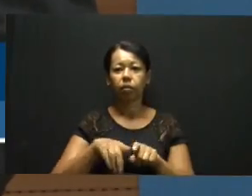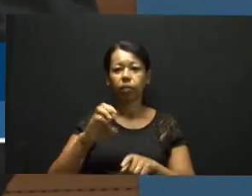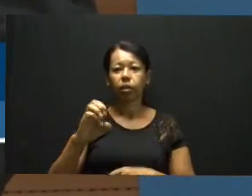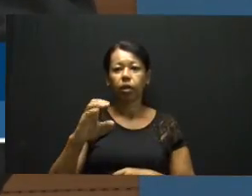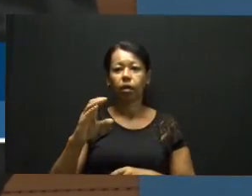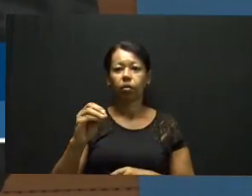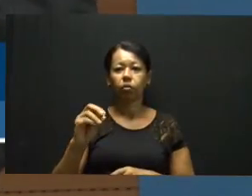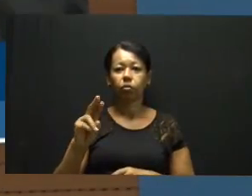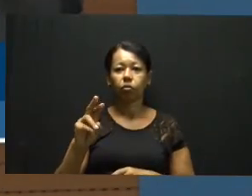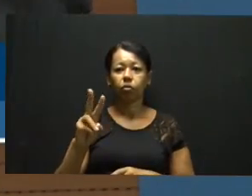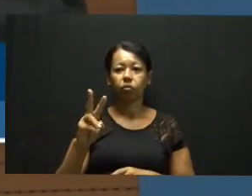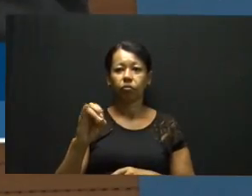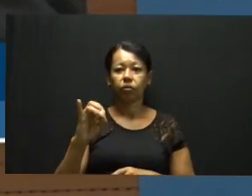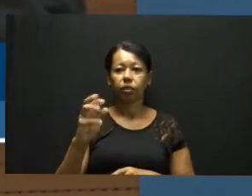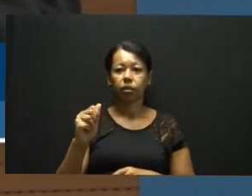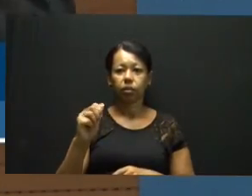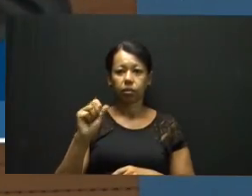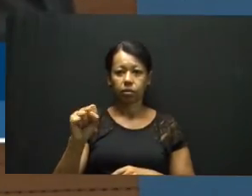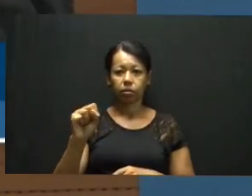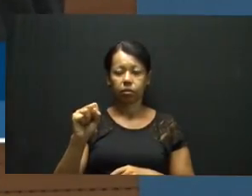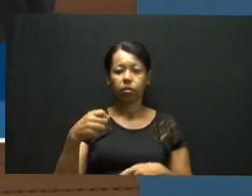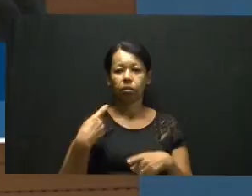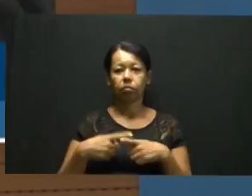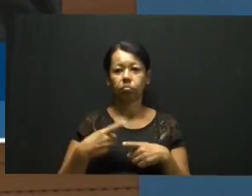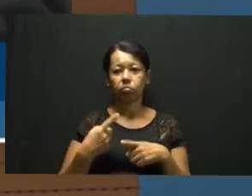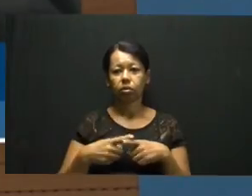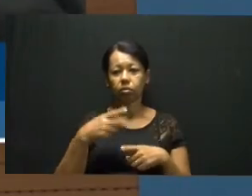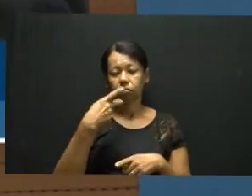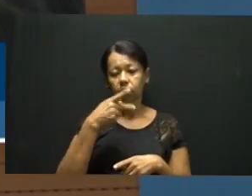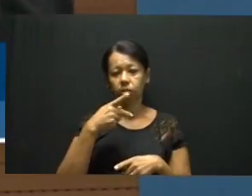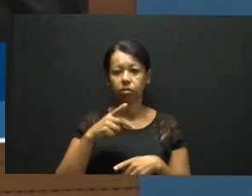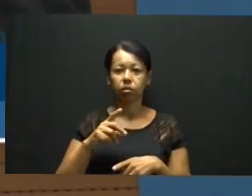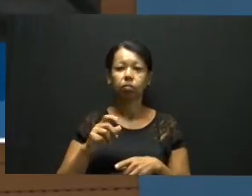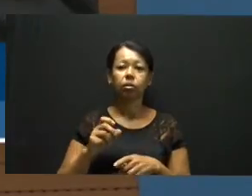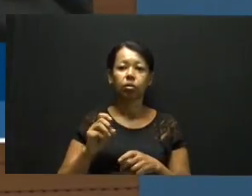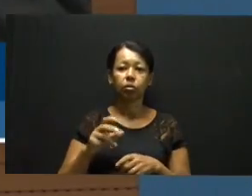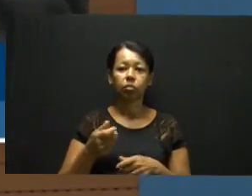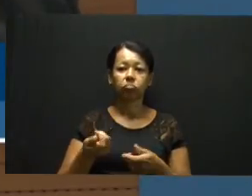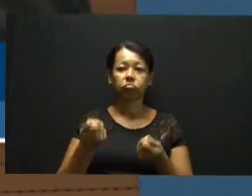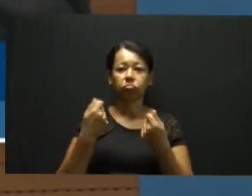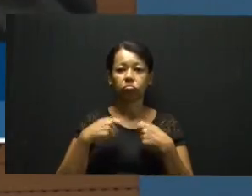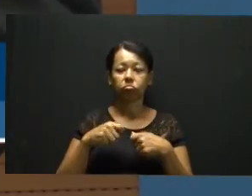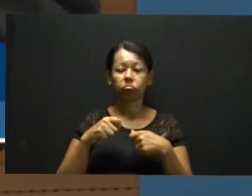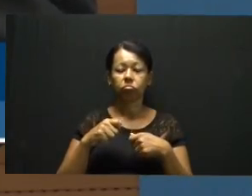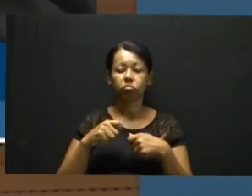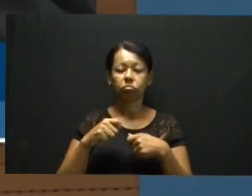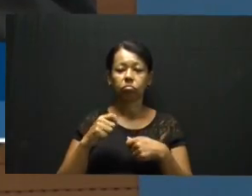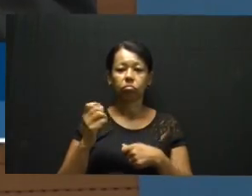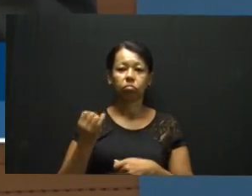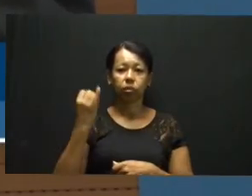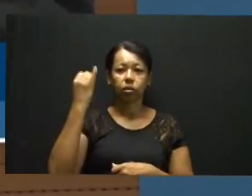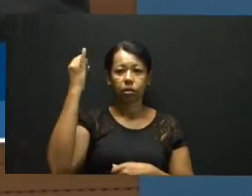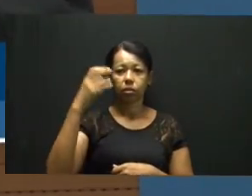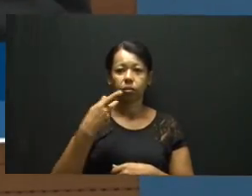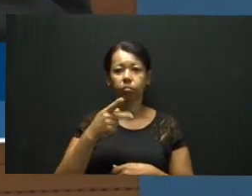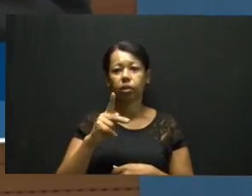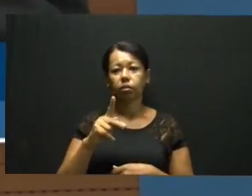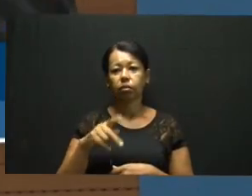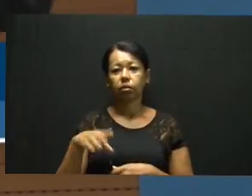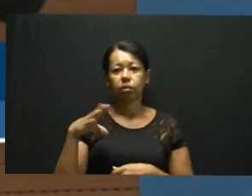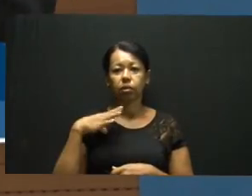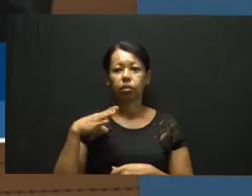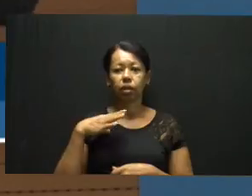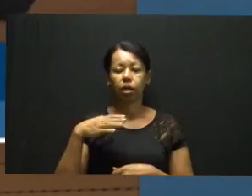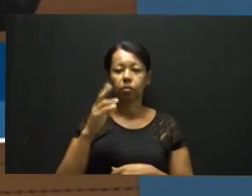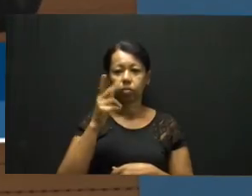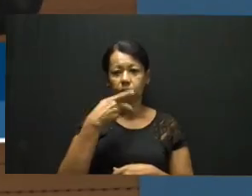Ecovias, porque, como eu disse, só dá valor para a cidade quando se mexe no bolso do empresário. Né? E, lamentavelmente,